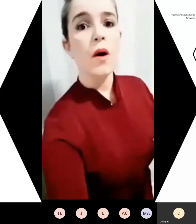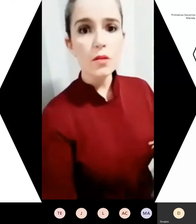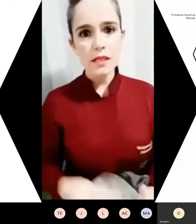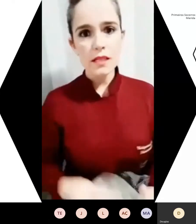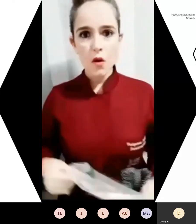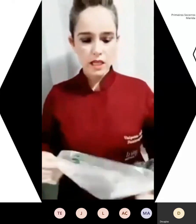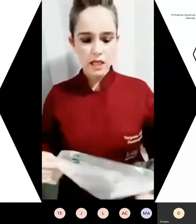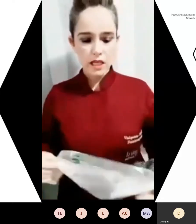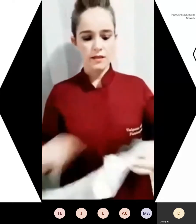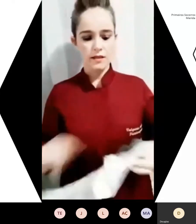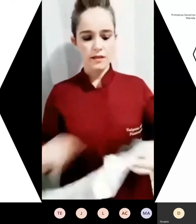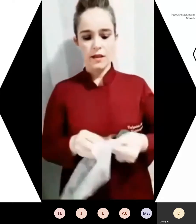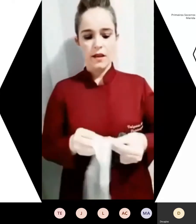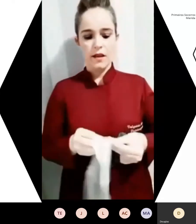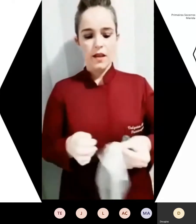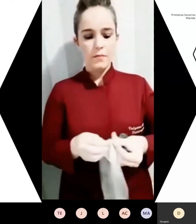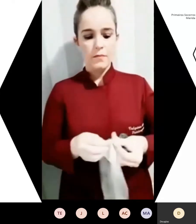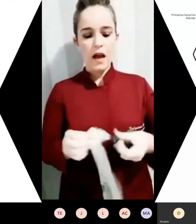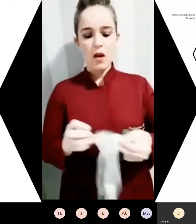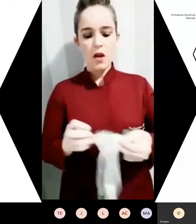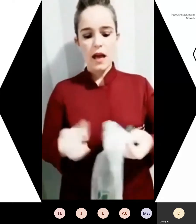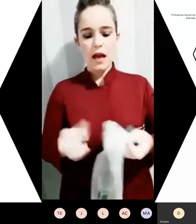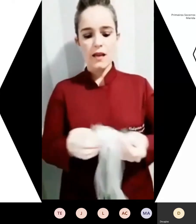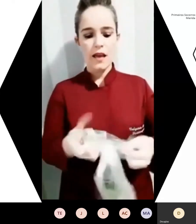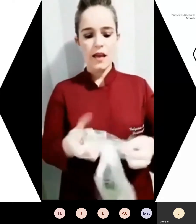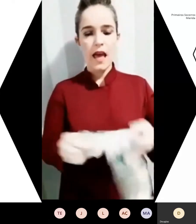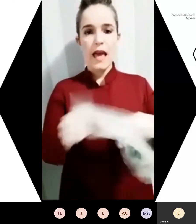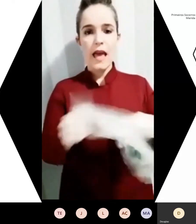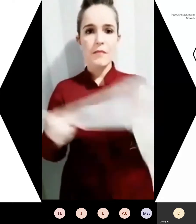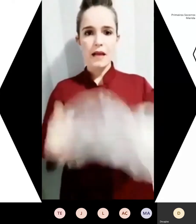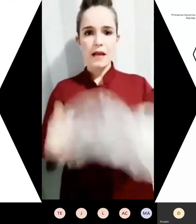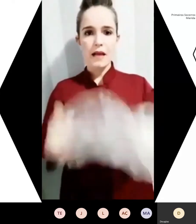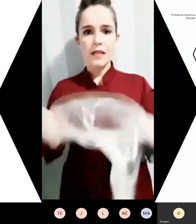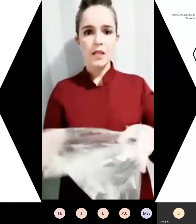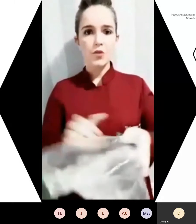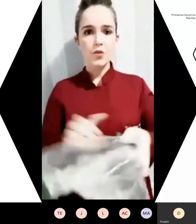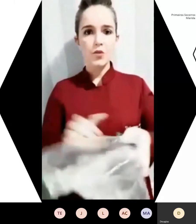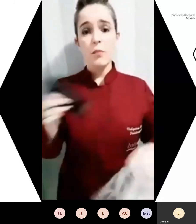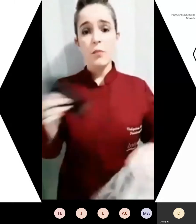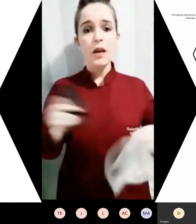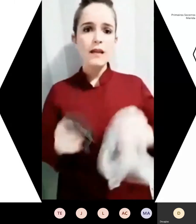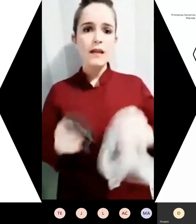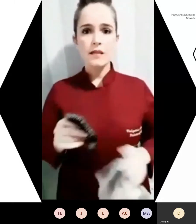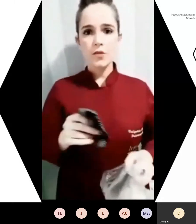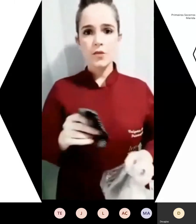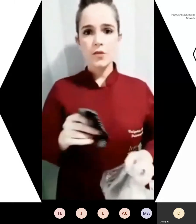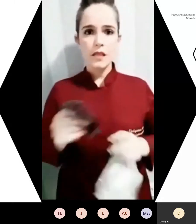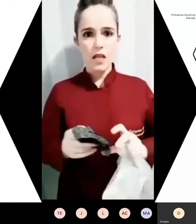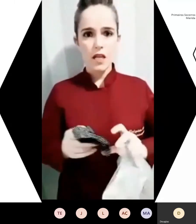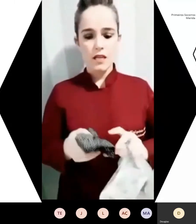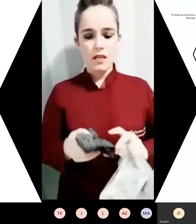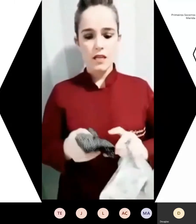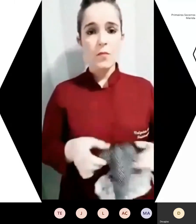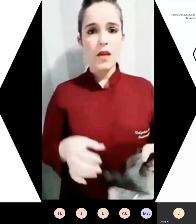levar uma outra sacolinha para colocar essa máscara que está suja. Por que tem que ser